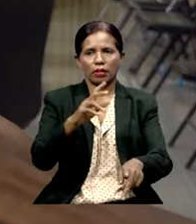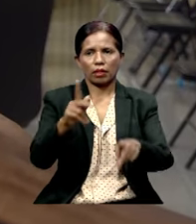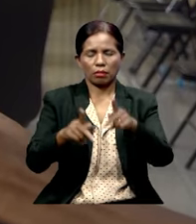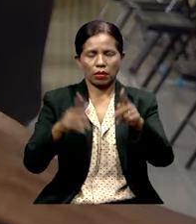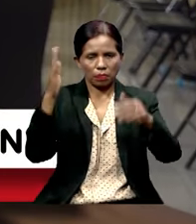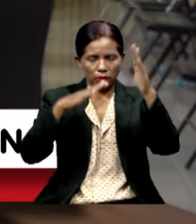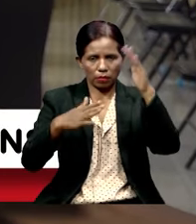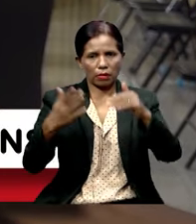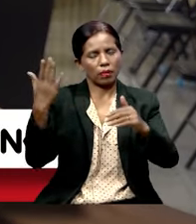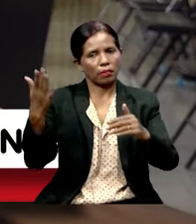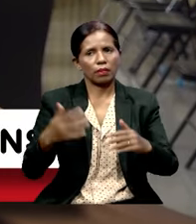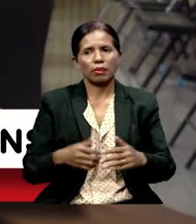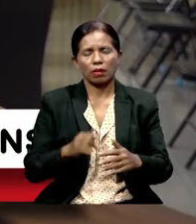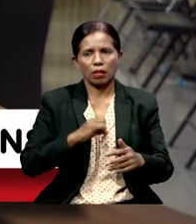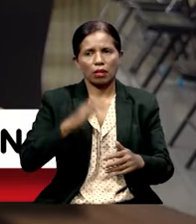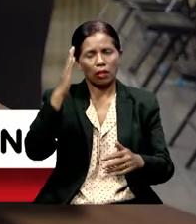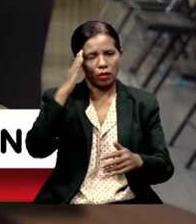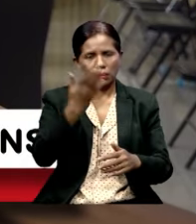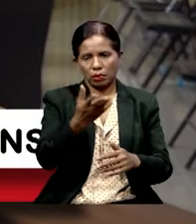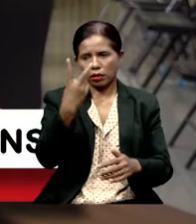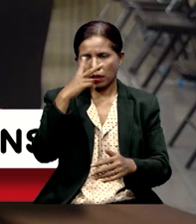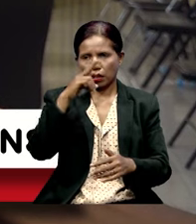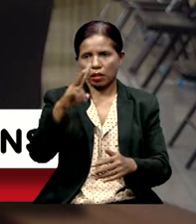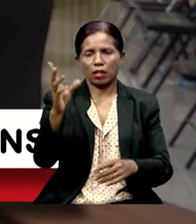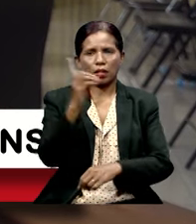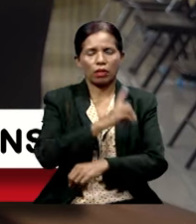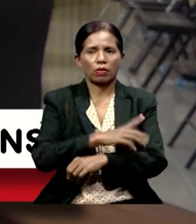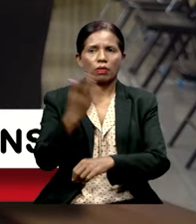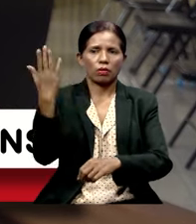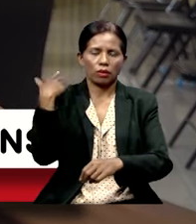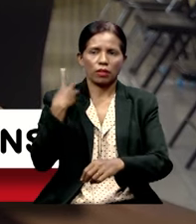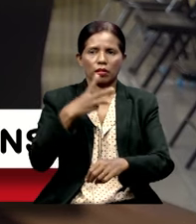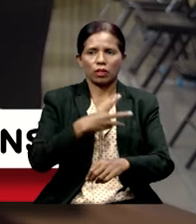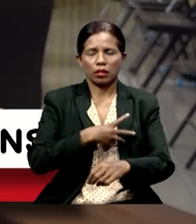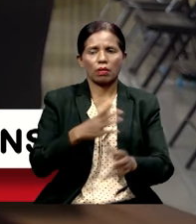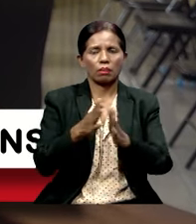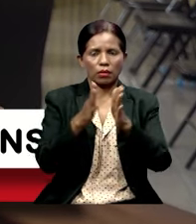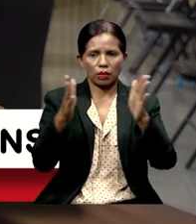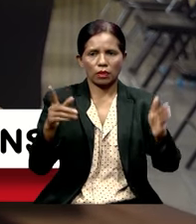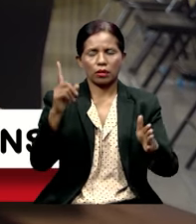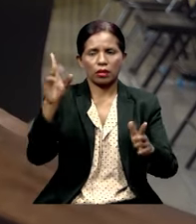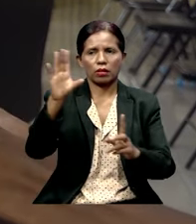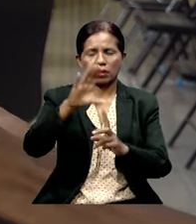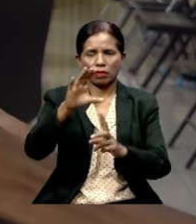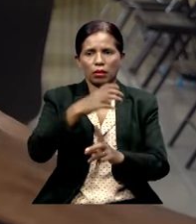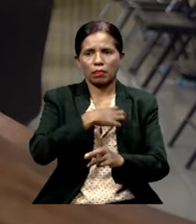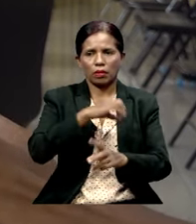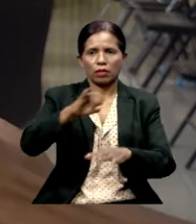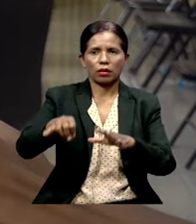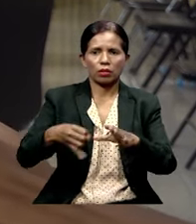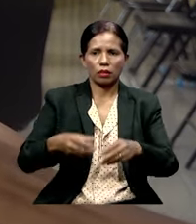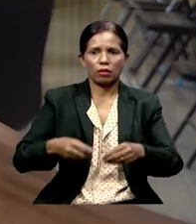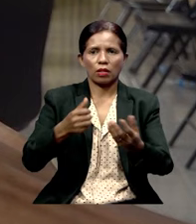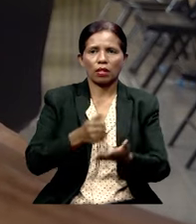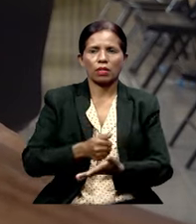conflito, né? Para a noite da acompanha, foi em Leis Loron Hiraclio, e tal operacional Botida, comando geral, foi